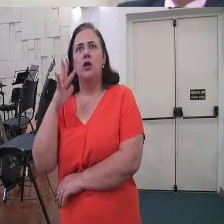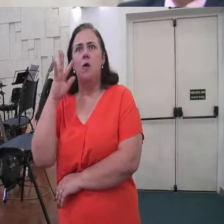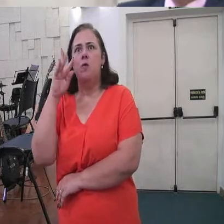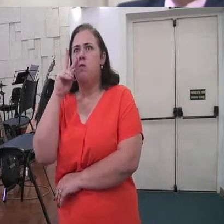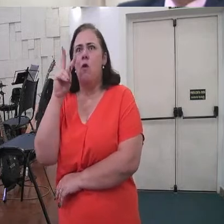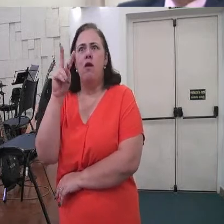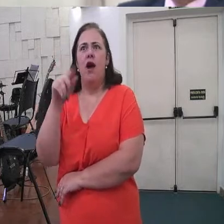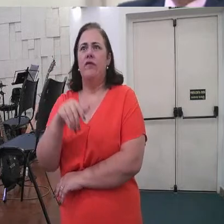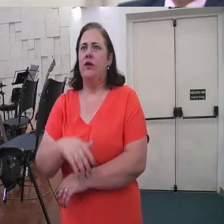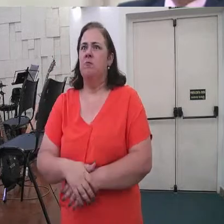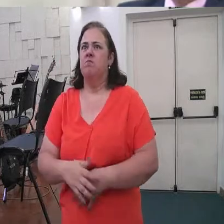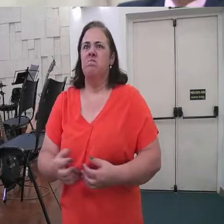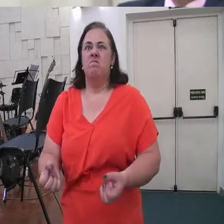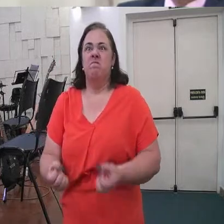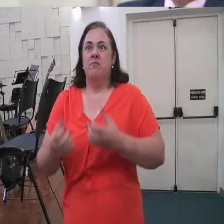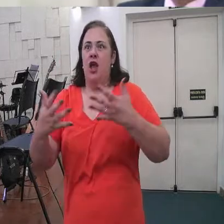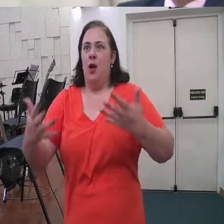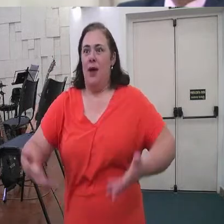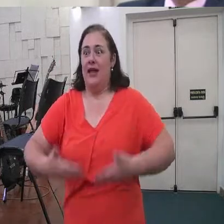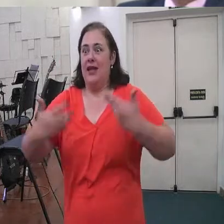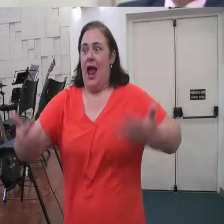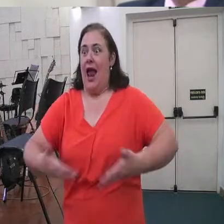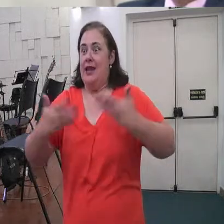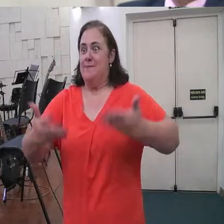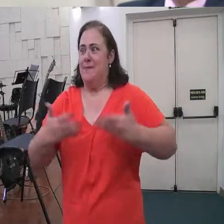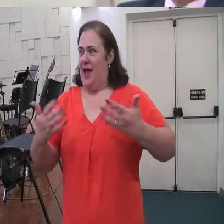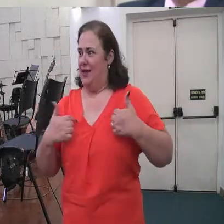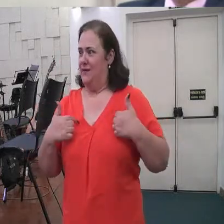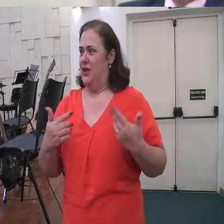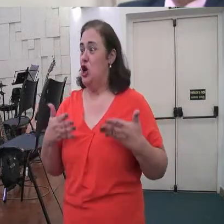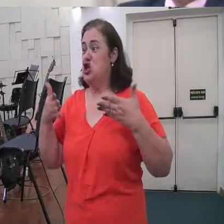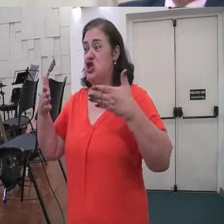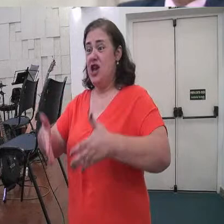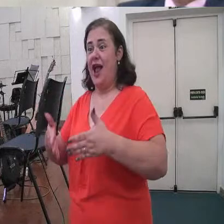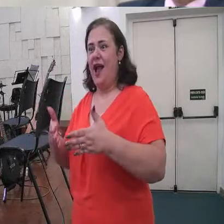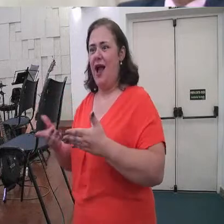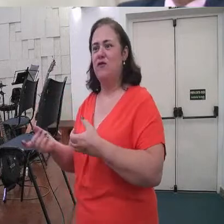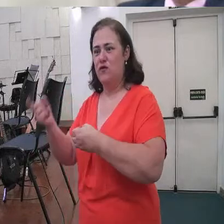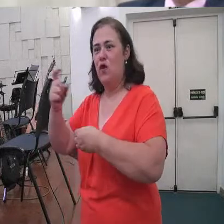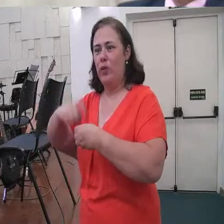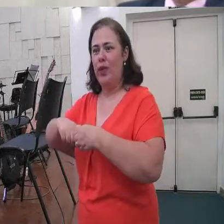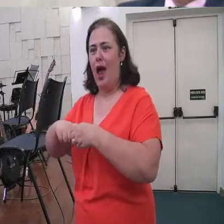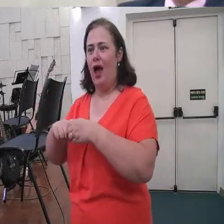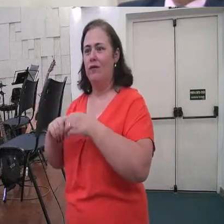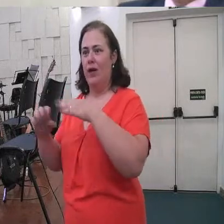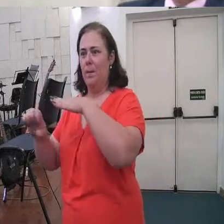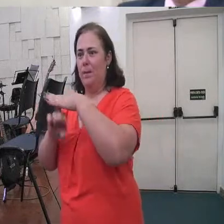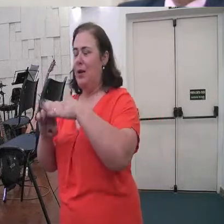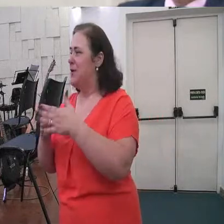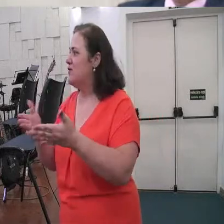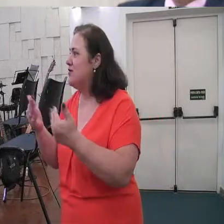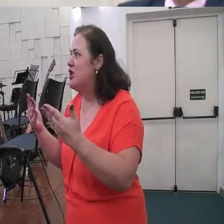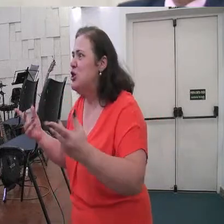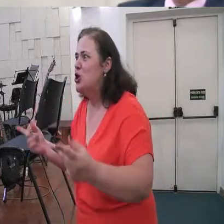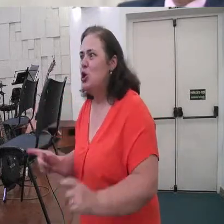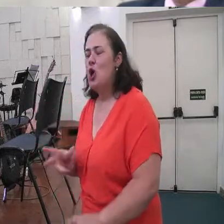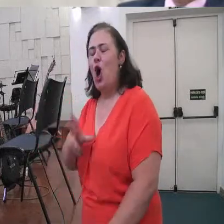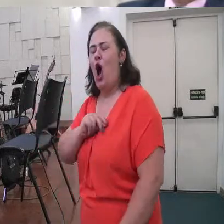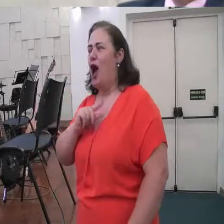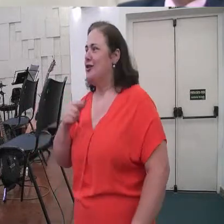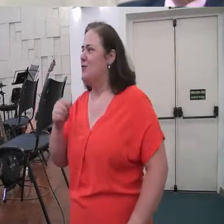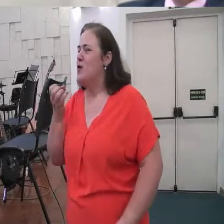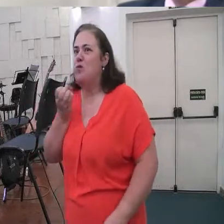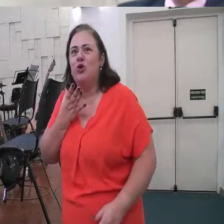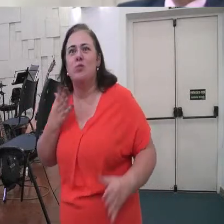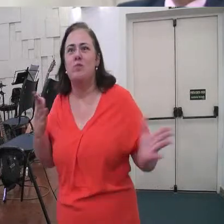uma injeção de ânimo. Chegávamos nos nossos departamentos com bastante ânimo, colocávamos algumas coisas em prática. Eu